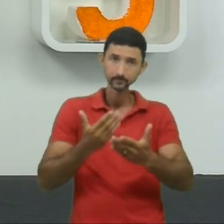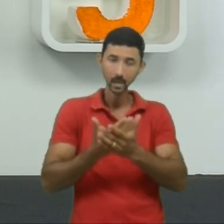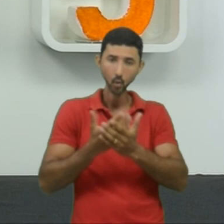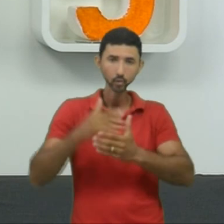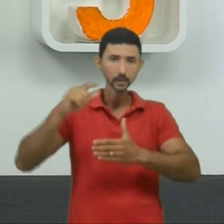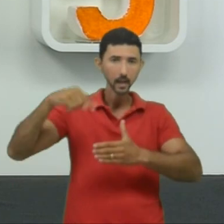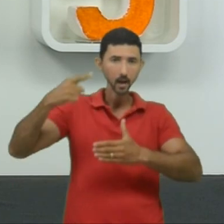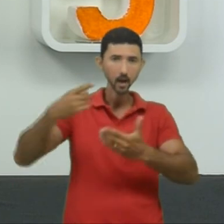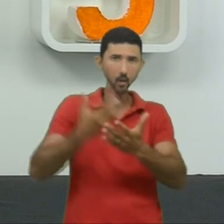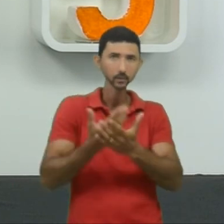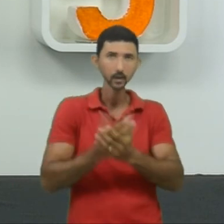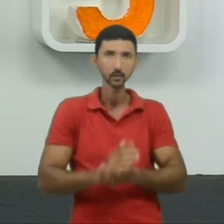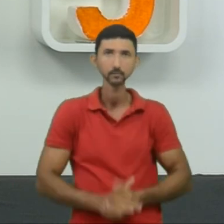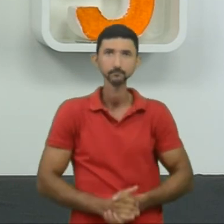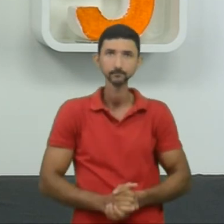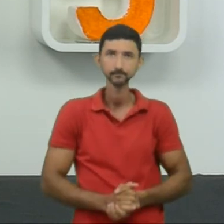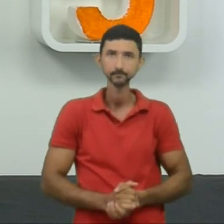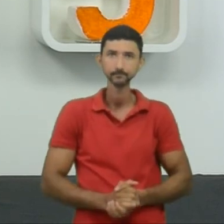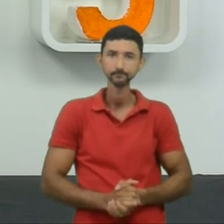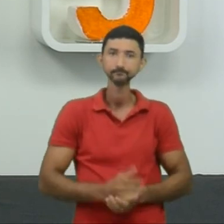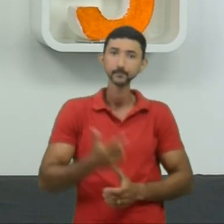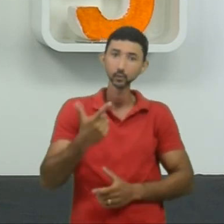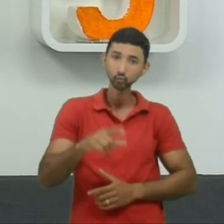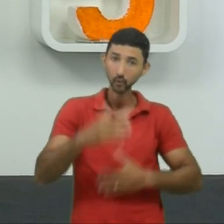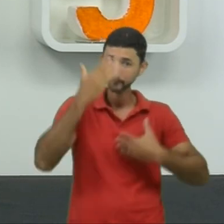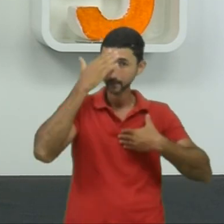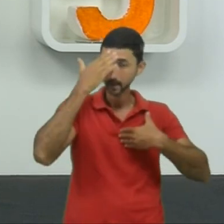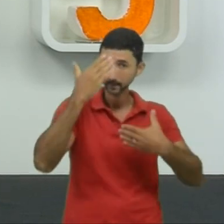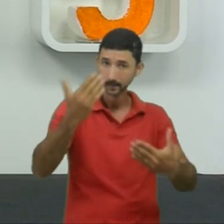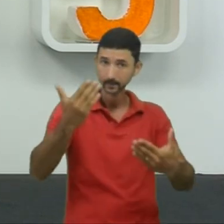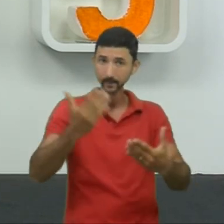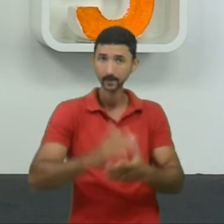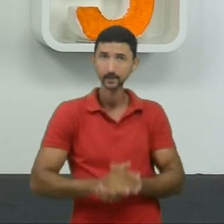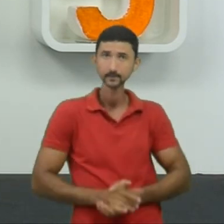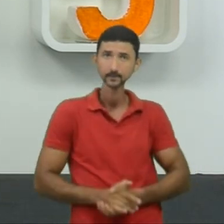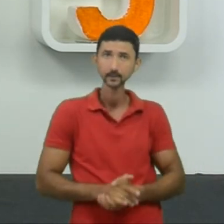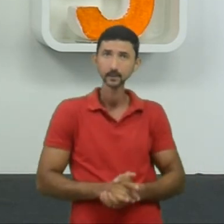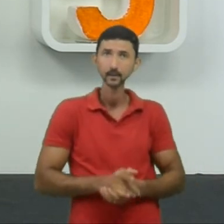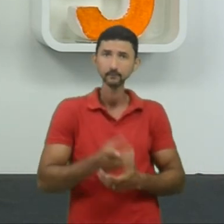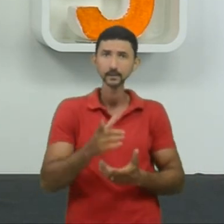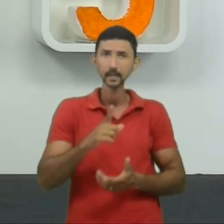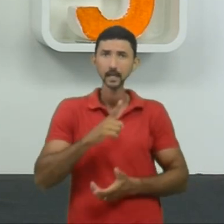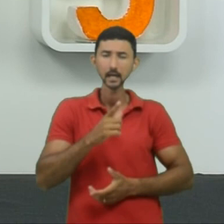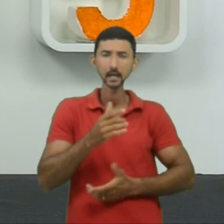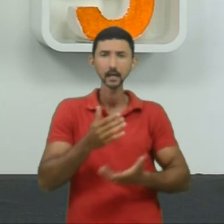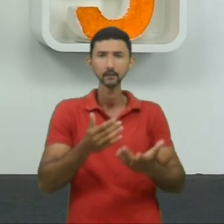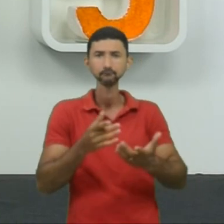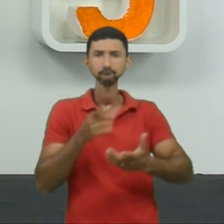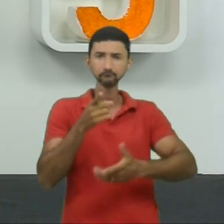na nossa próxima aula. Então, novamente, a gente agradece. Se você, no caso, tiver